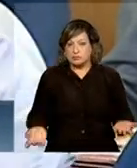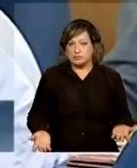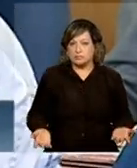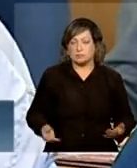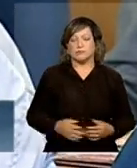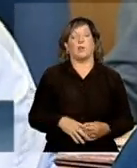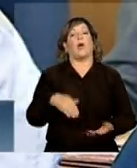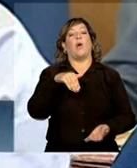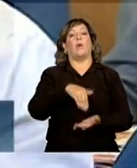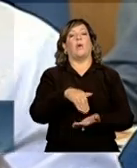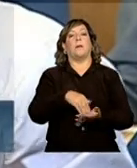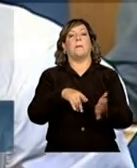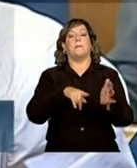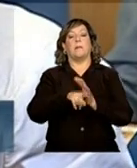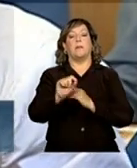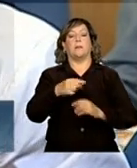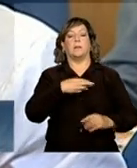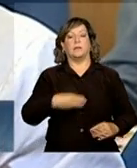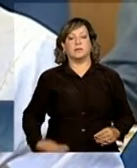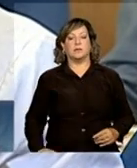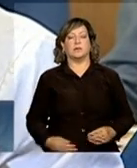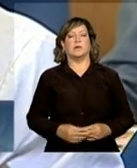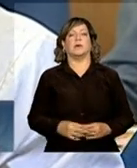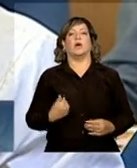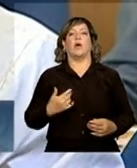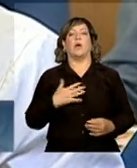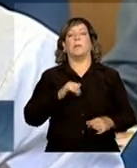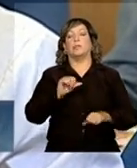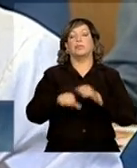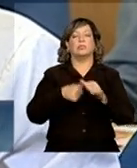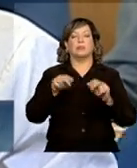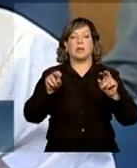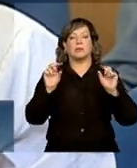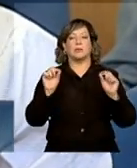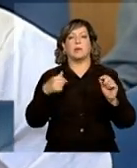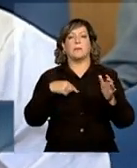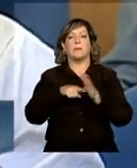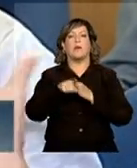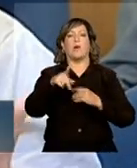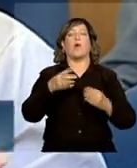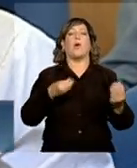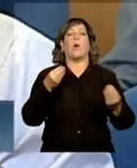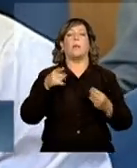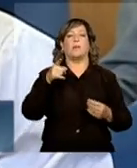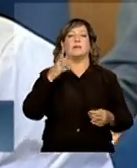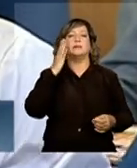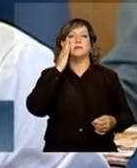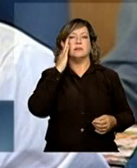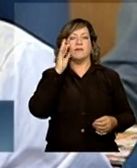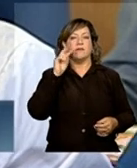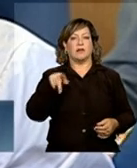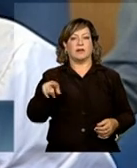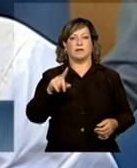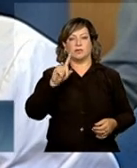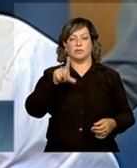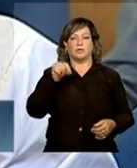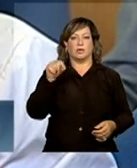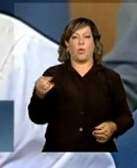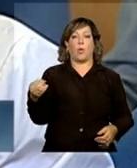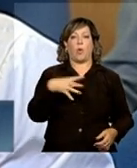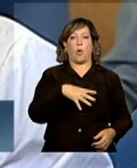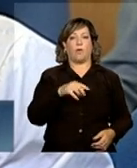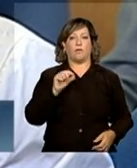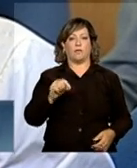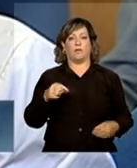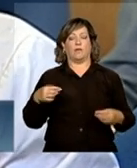e uma última pergunta Ministro Mudando de assunto eu queria perguntar como que o senhor vê na indicação do novo ministro da saúde o